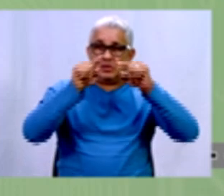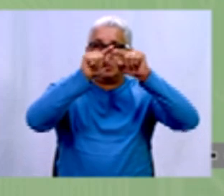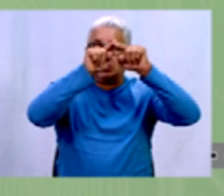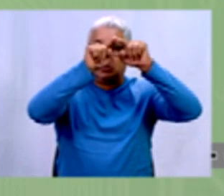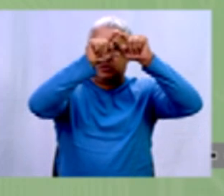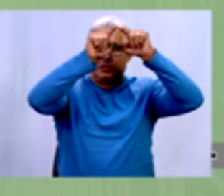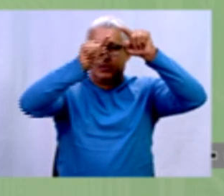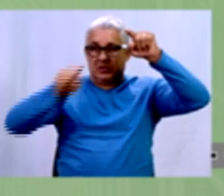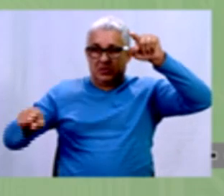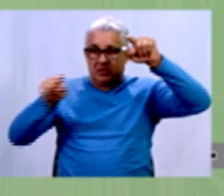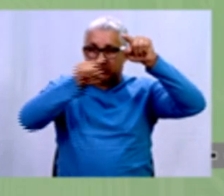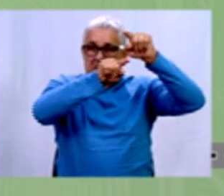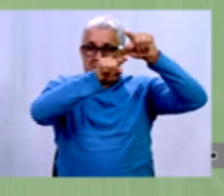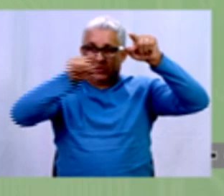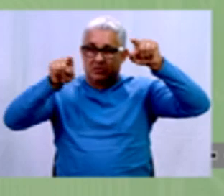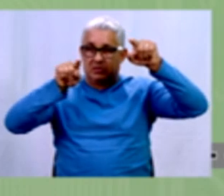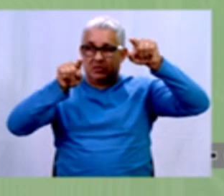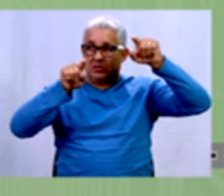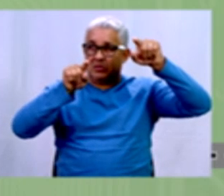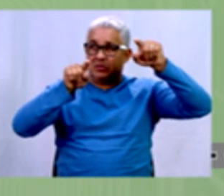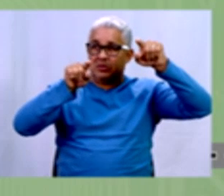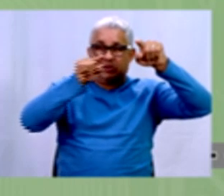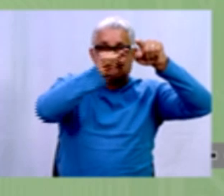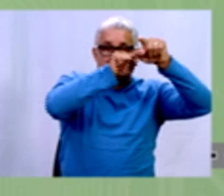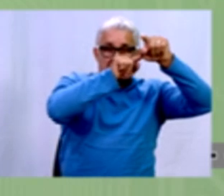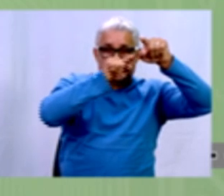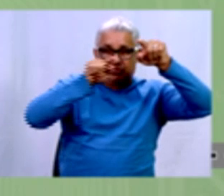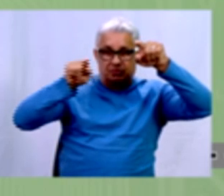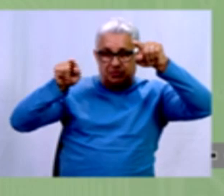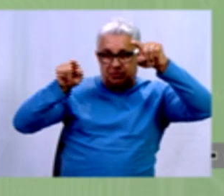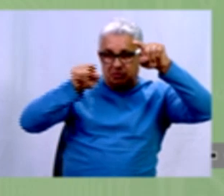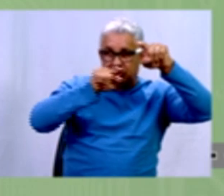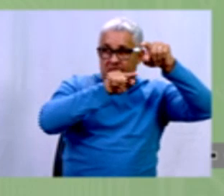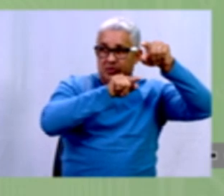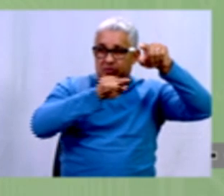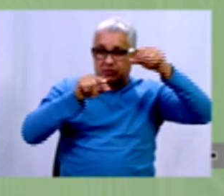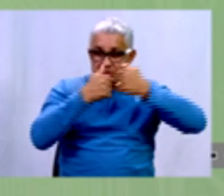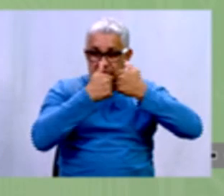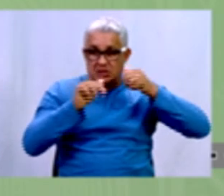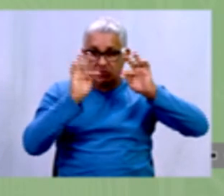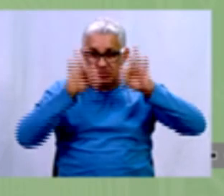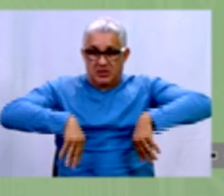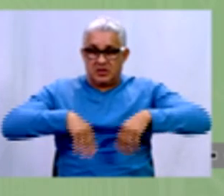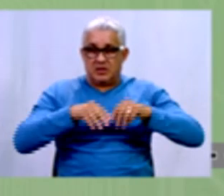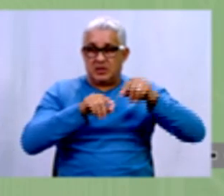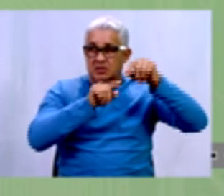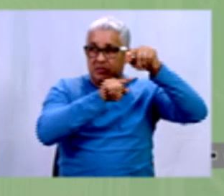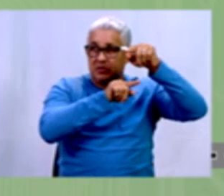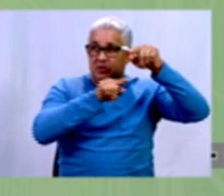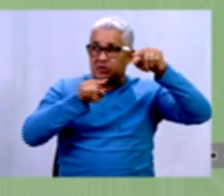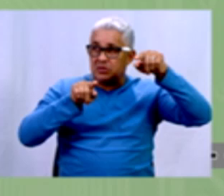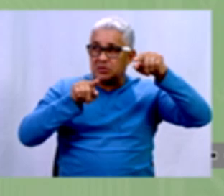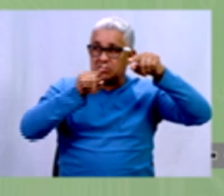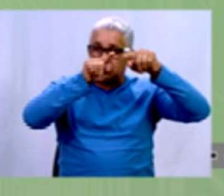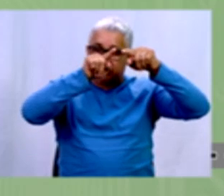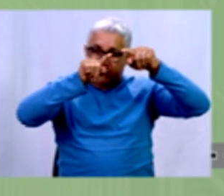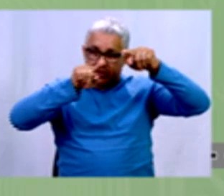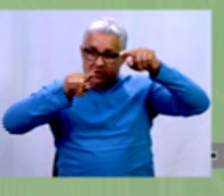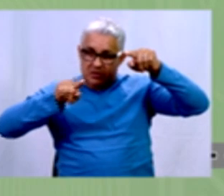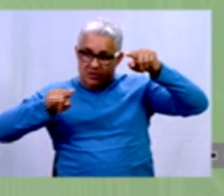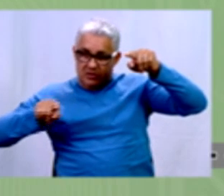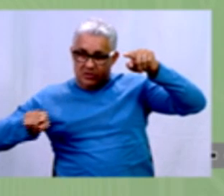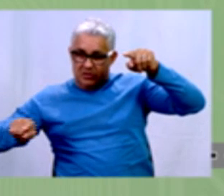uma produção mais linear. Conforme vai chegando mais perto do final do sprint, esse período aqui